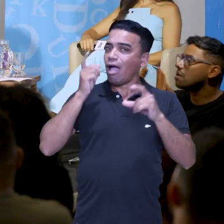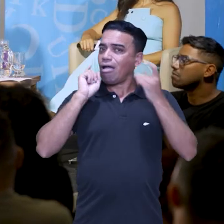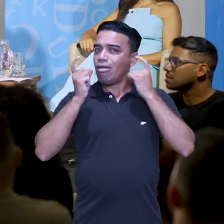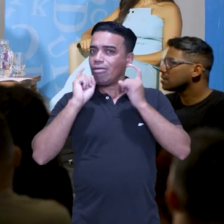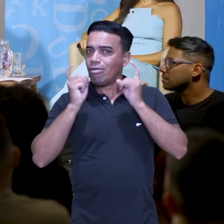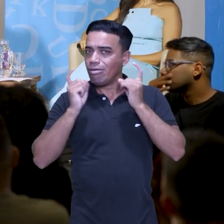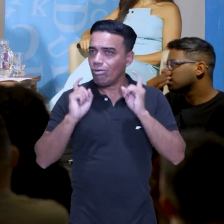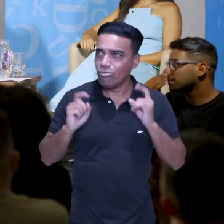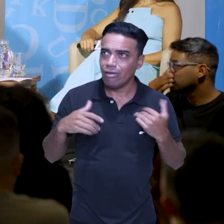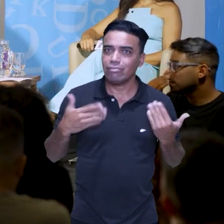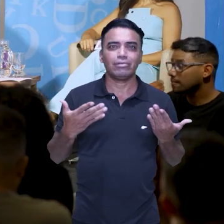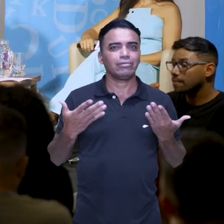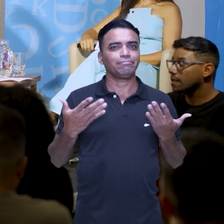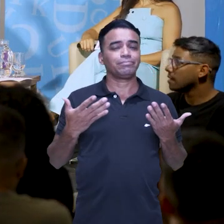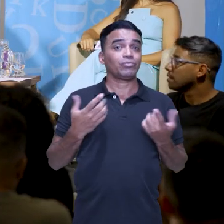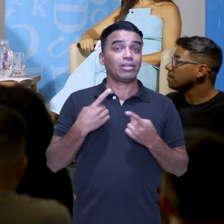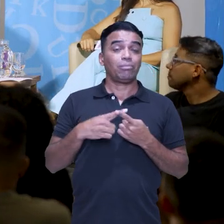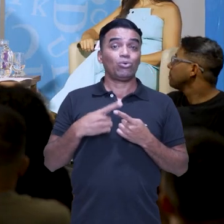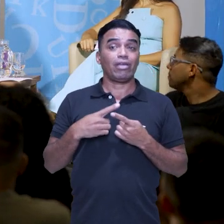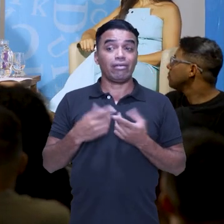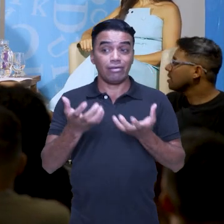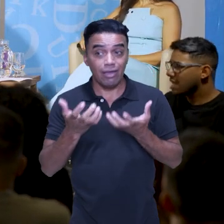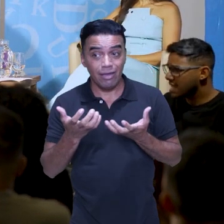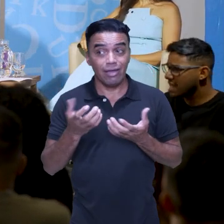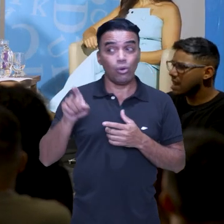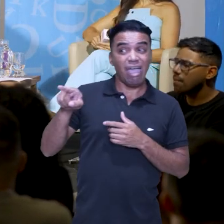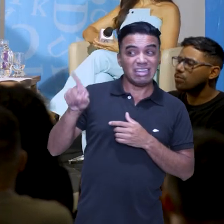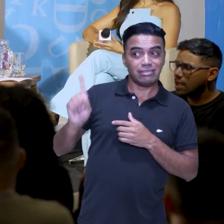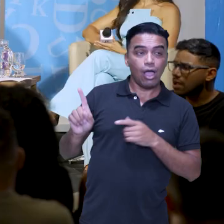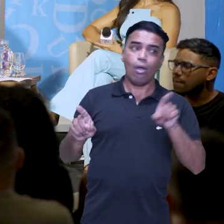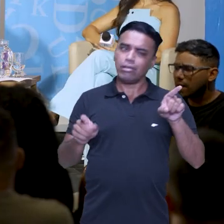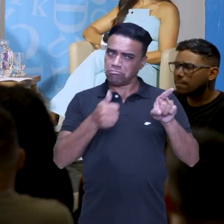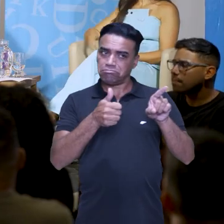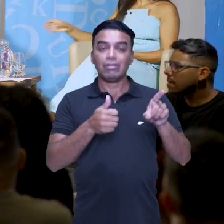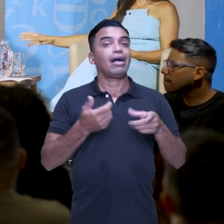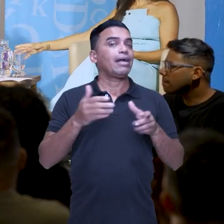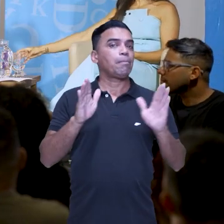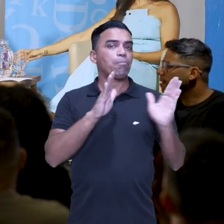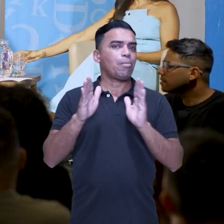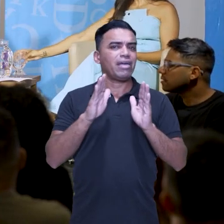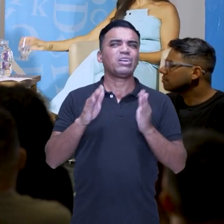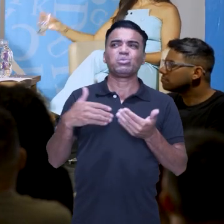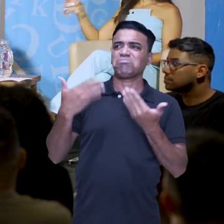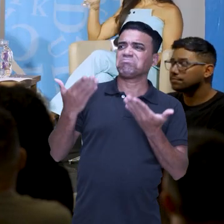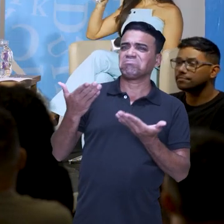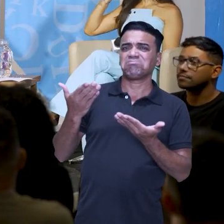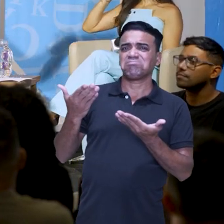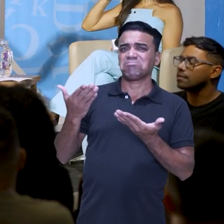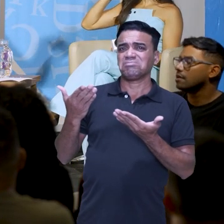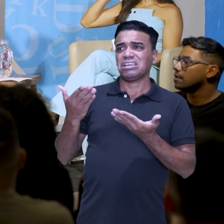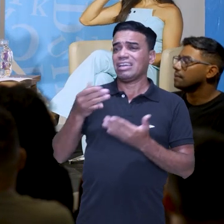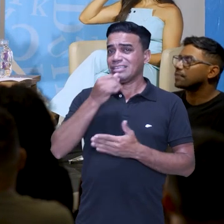gente buscou, né? Por que aquela e por que não essa? Aí as pessoas até questionaram no momento da exposição. Mas